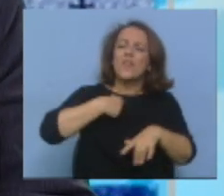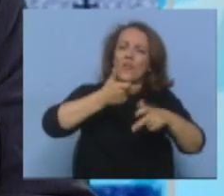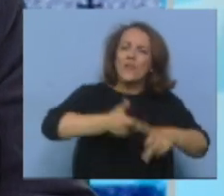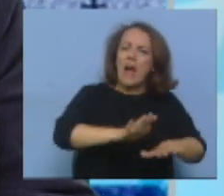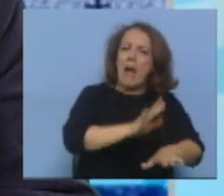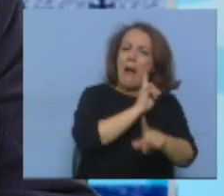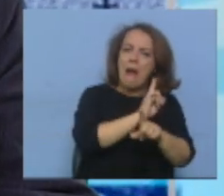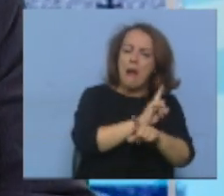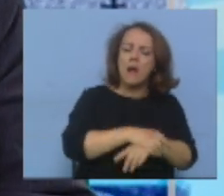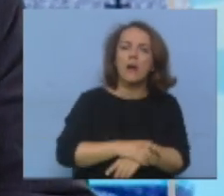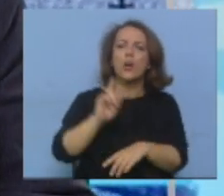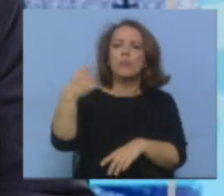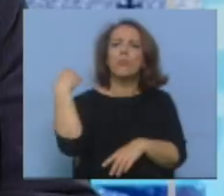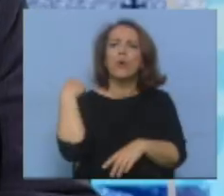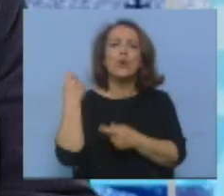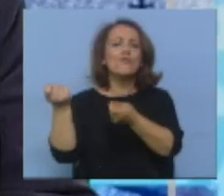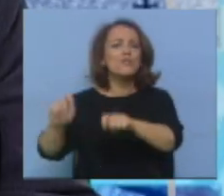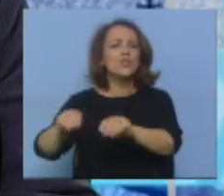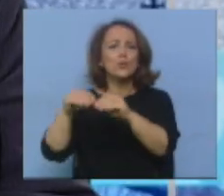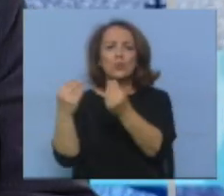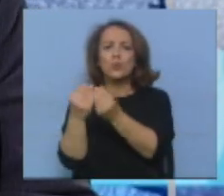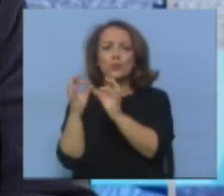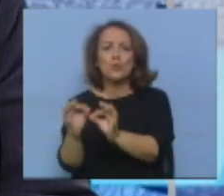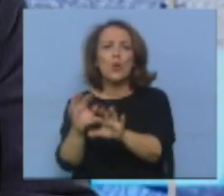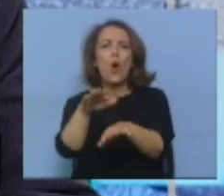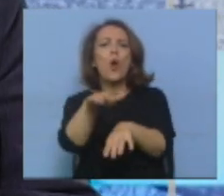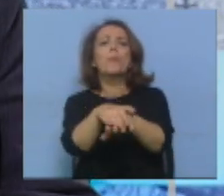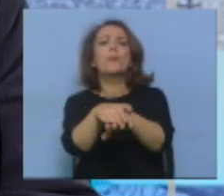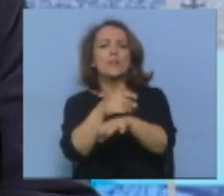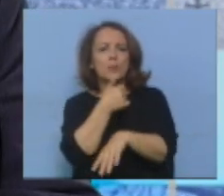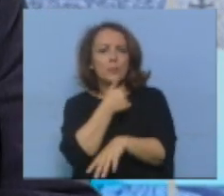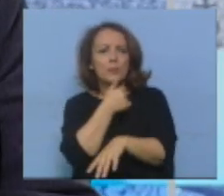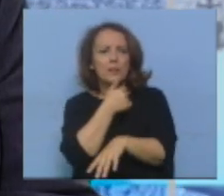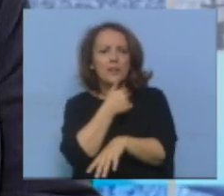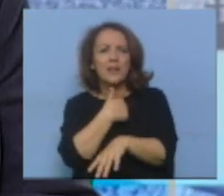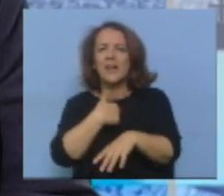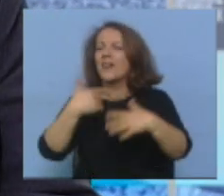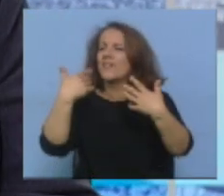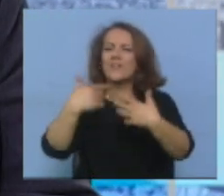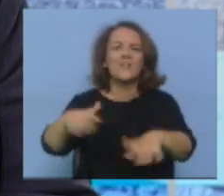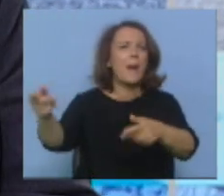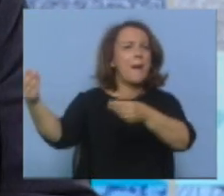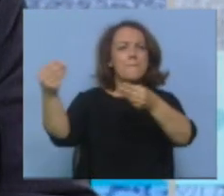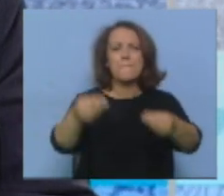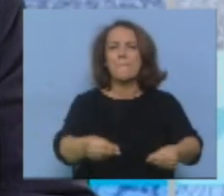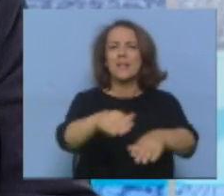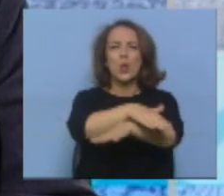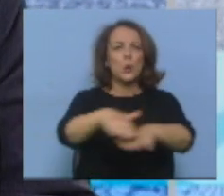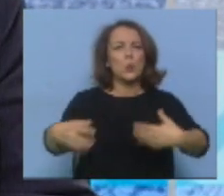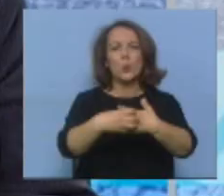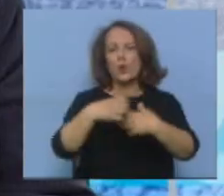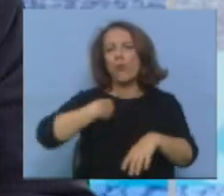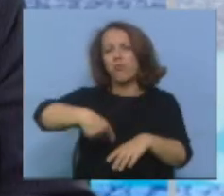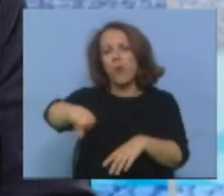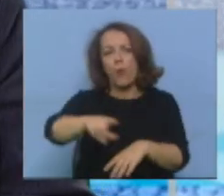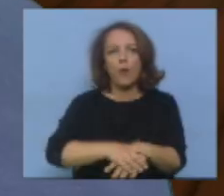Depois, já fechamos tudo, mas olha, é o peixe. E eu digo, ponho em cima da mesa da cozinha que eu já trato